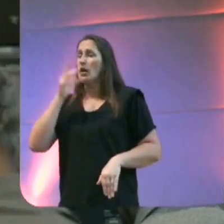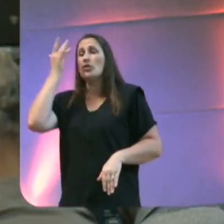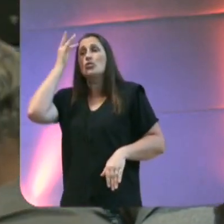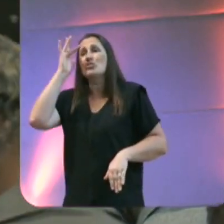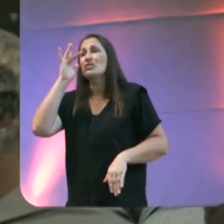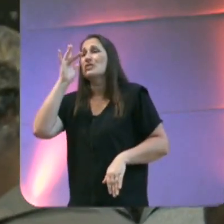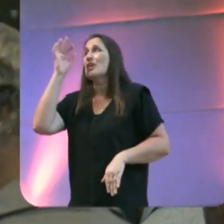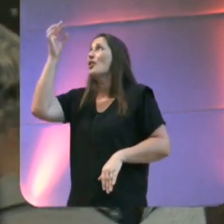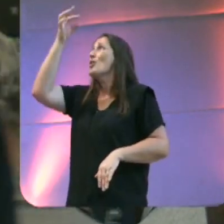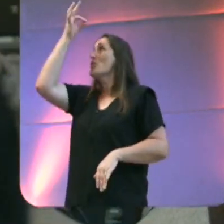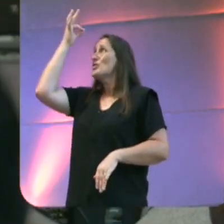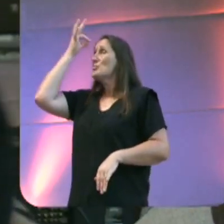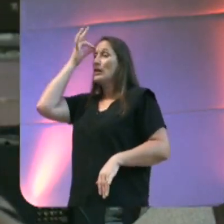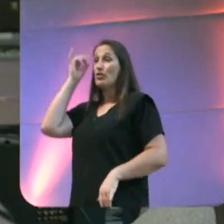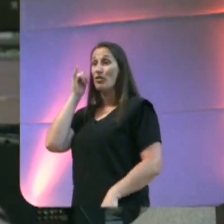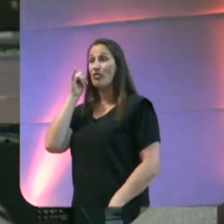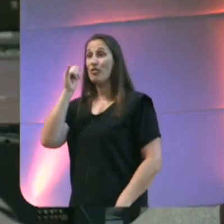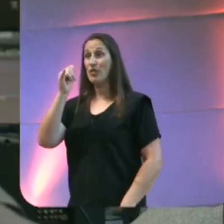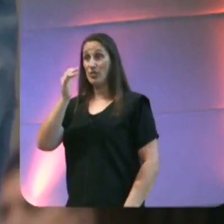Espírito Santo falou com você.